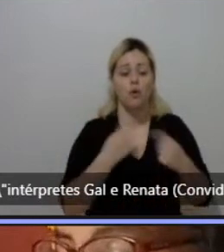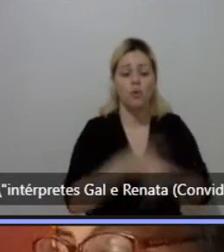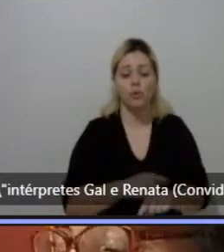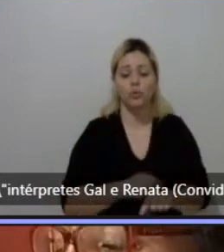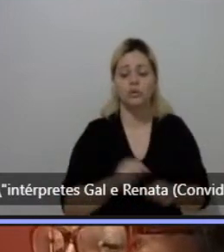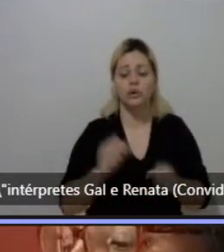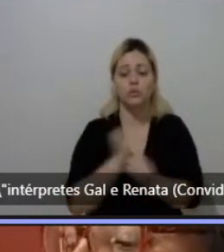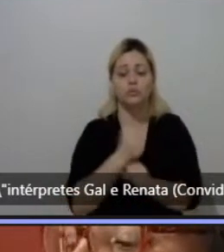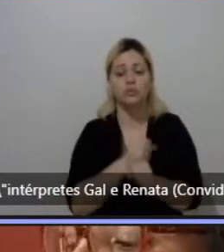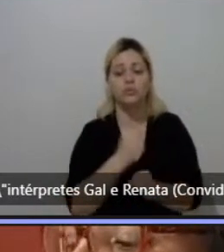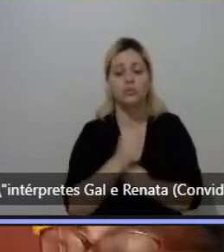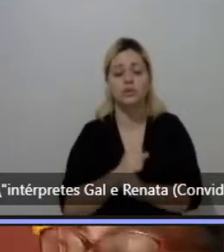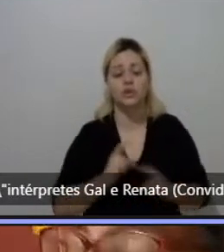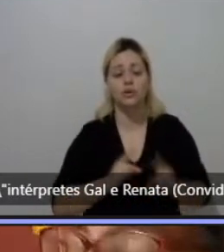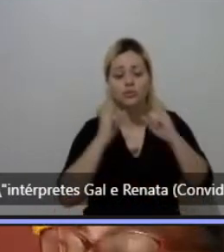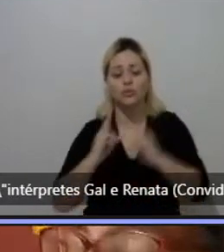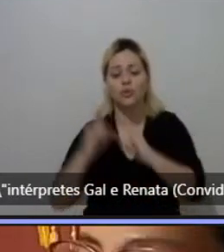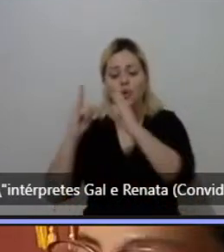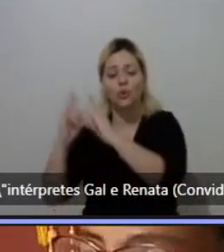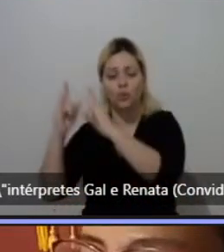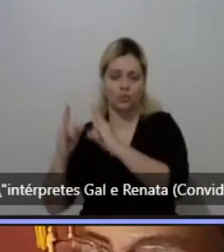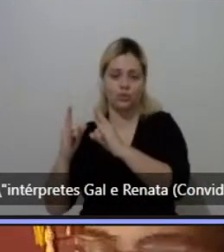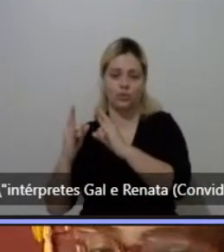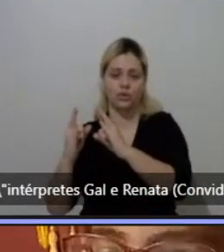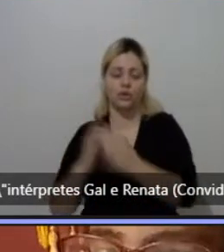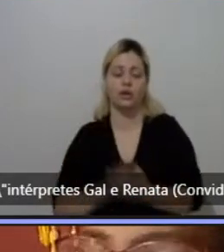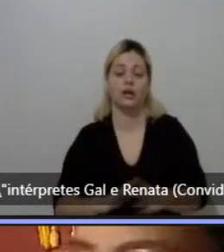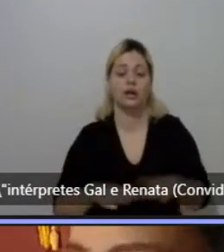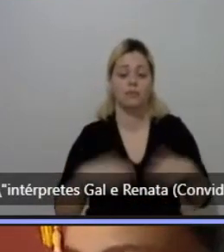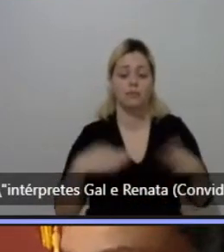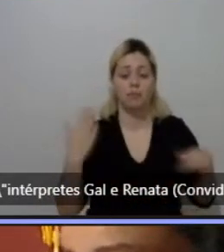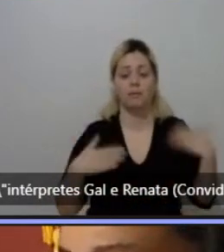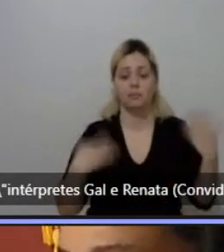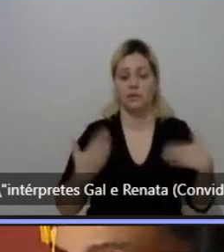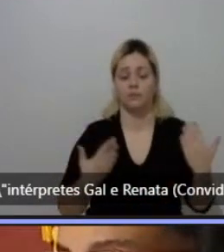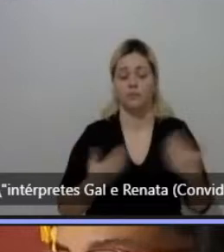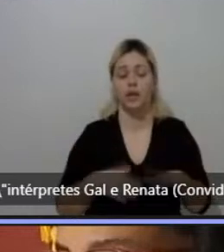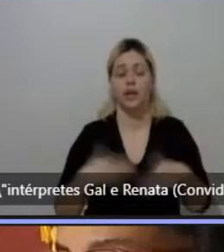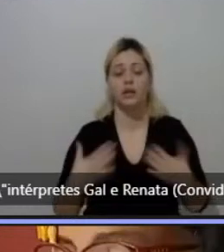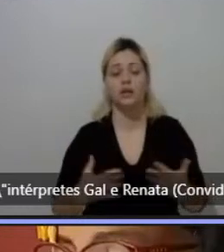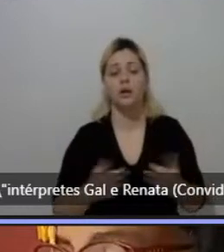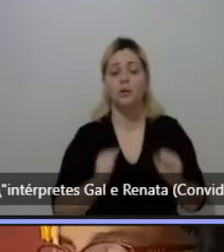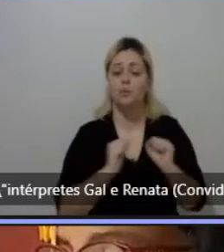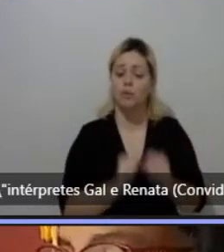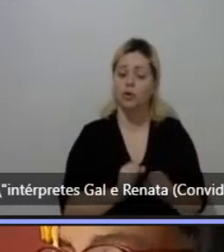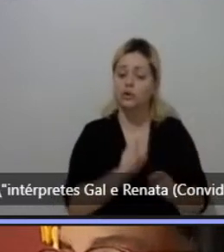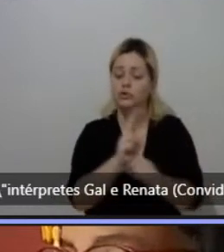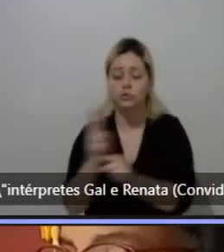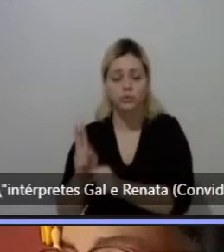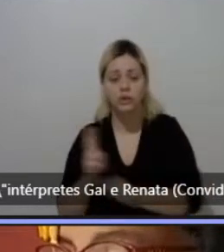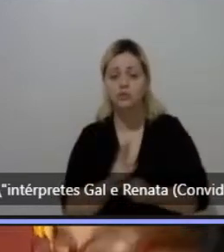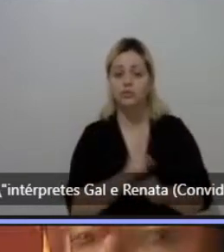empreendimentos imobiliários, né? Então, aí, alguns instrumentos, né, que podem nos ajudar aí a